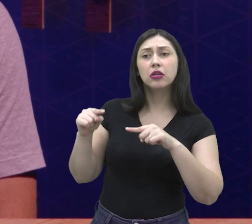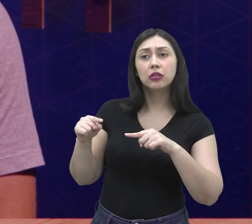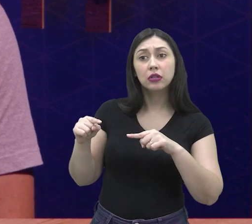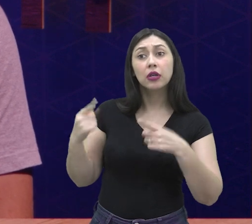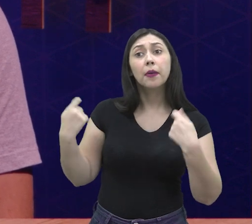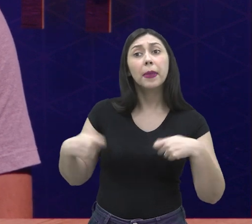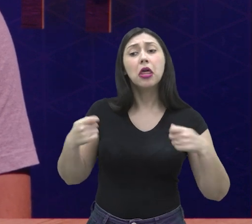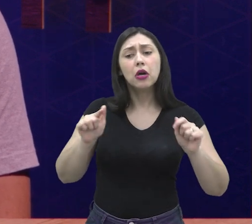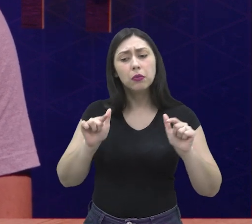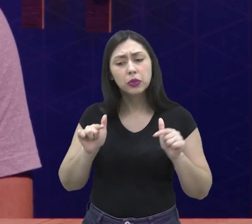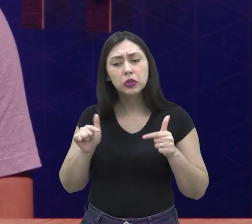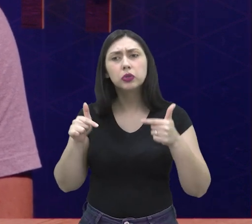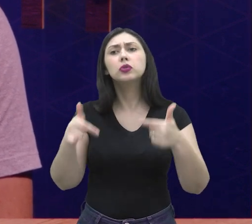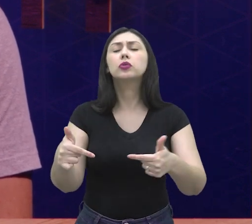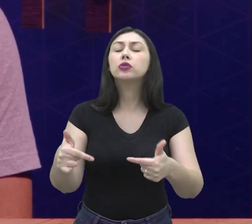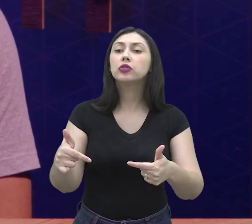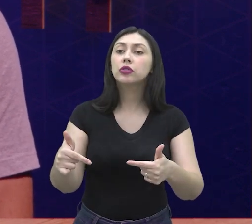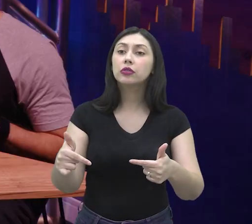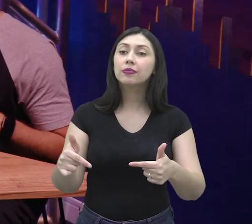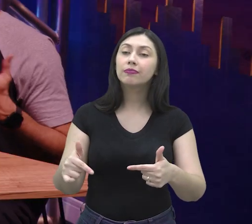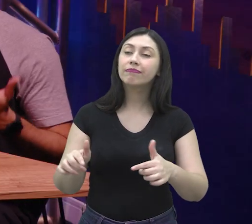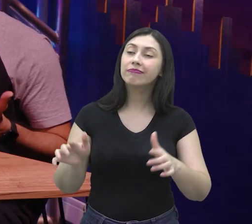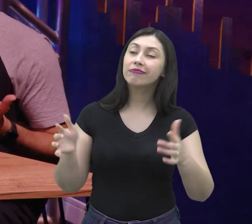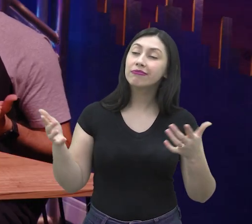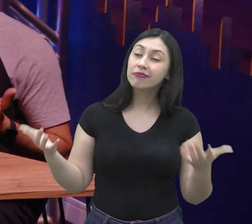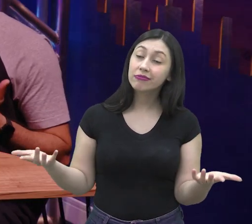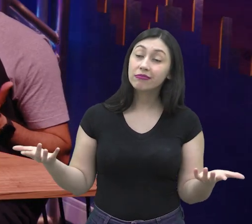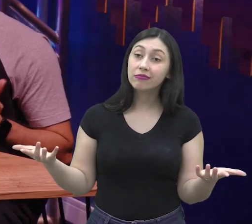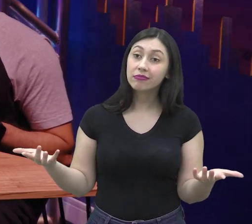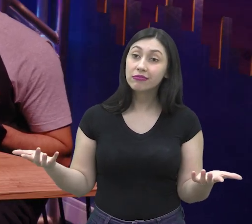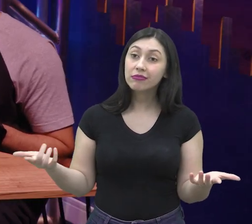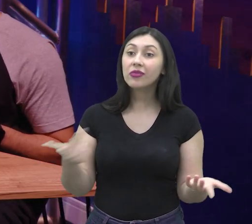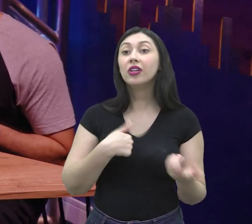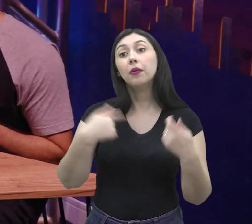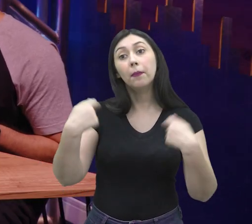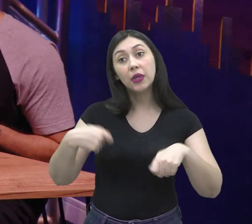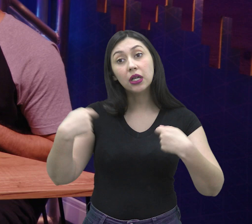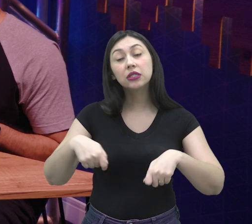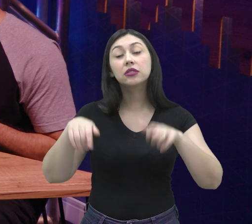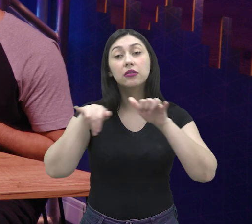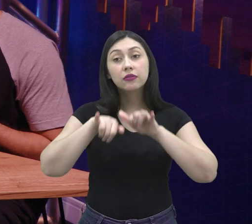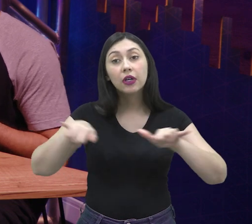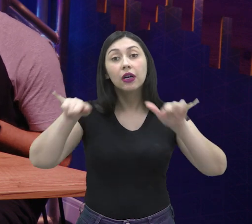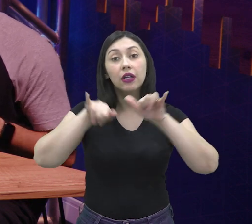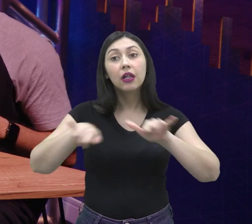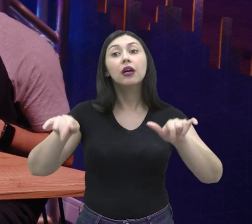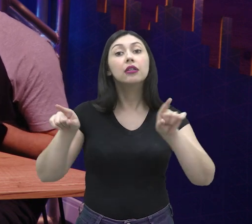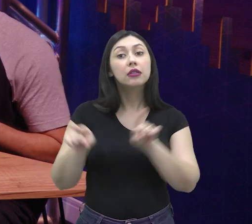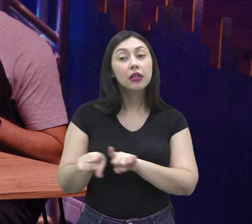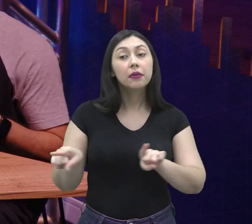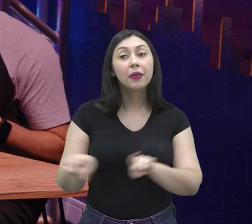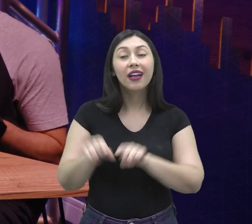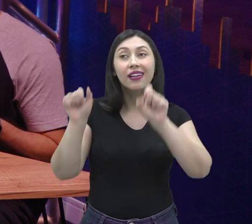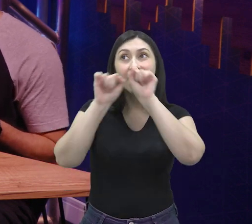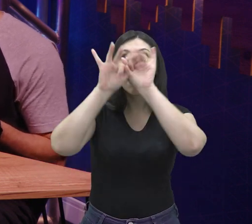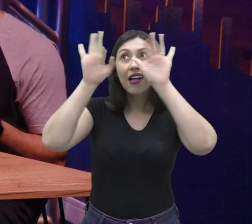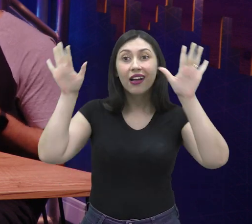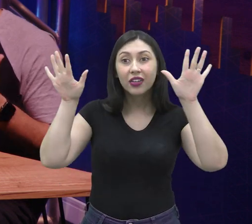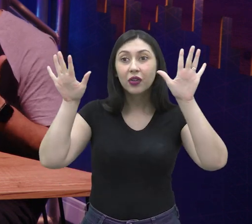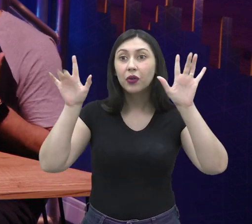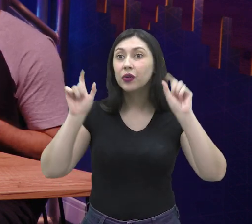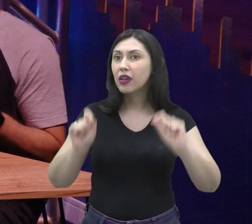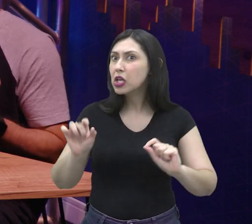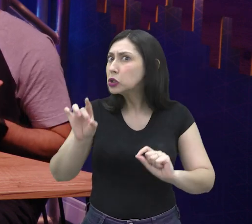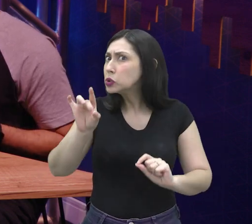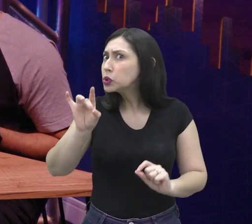em tomar uma postura em relação a isso. Mas eu não posso deixar de falar aqui também e deixar bastante claro que